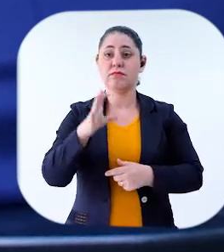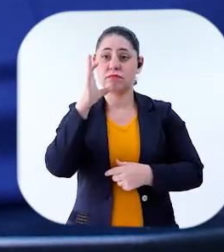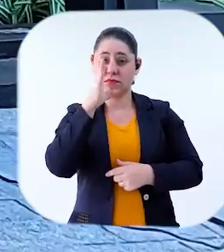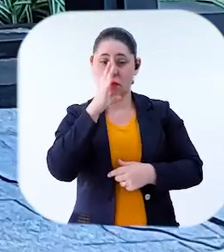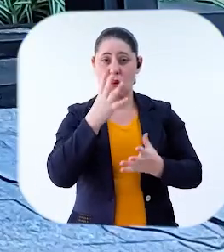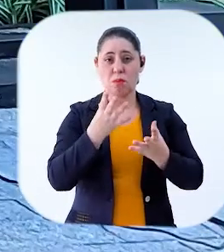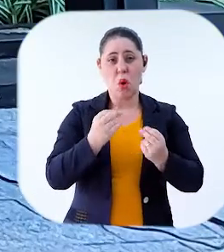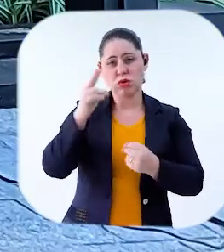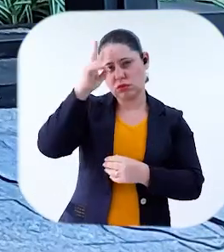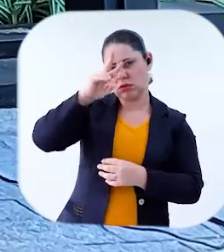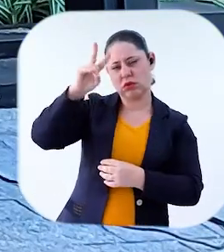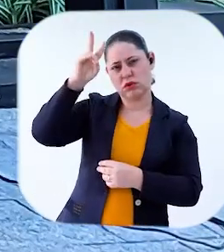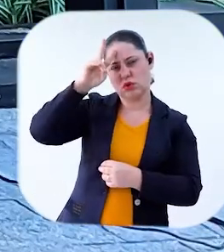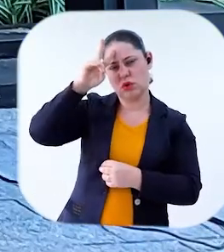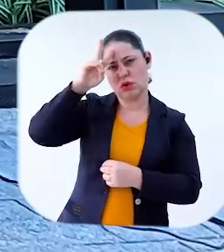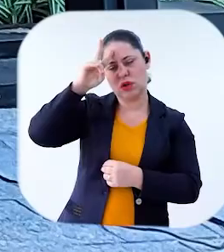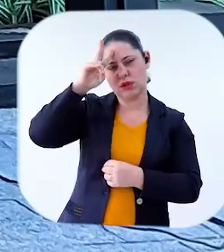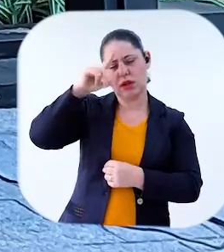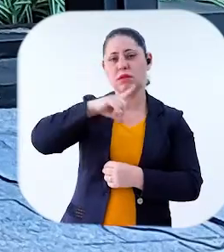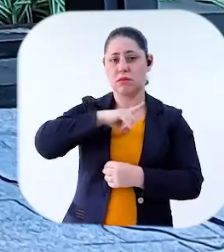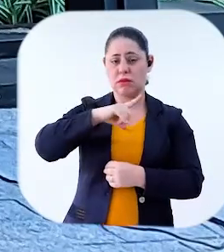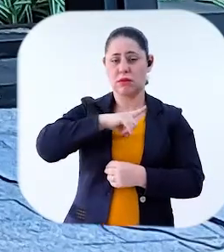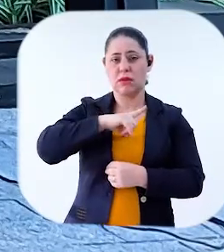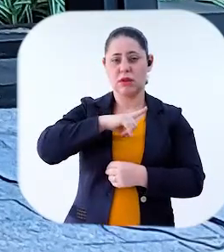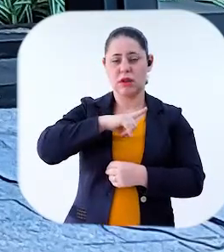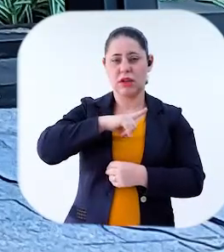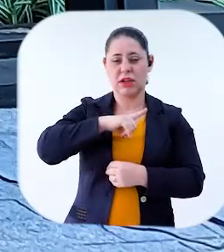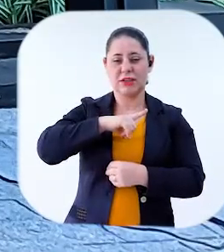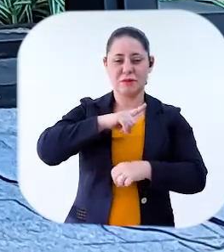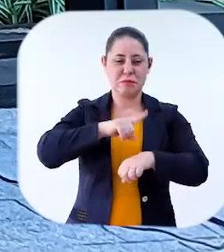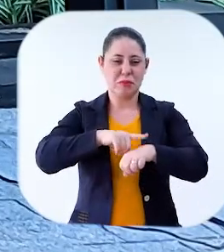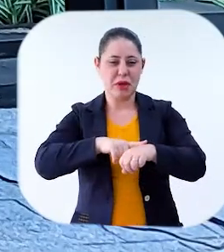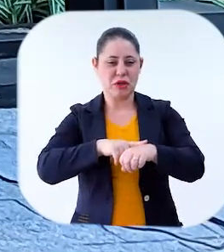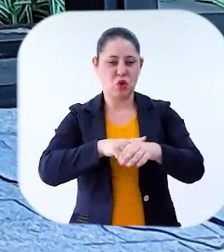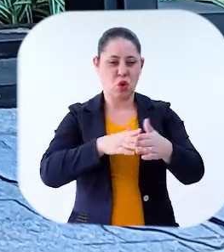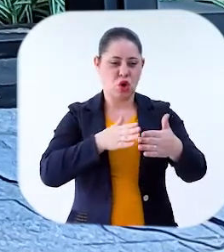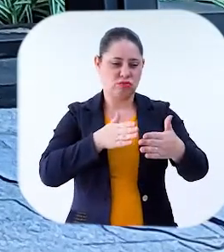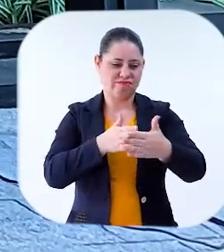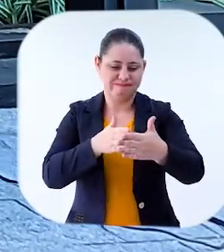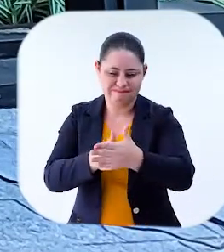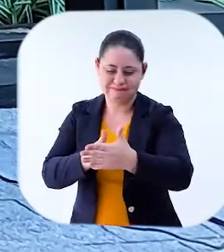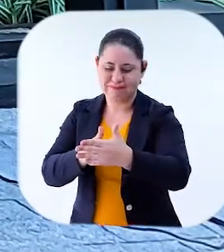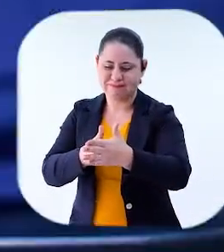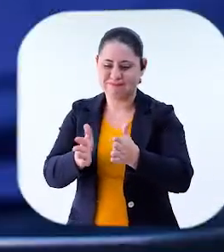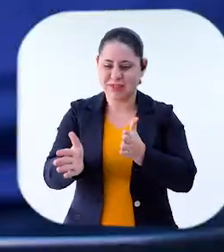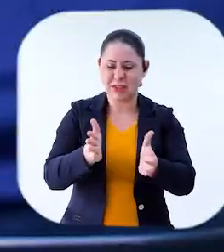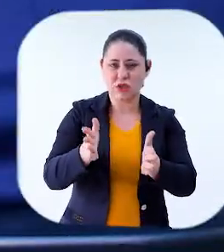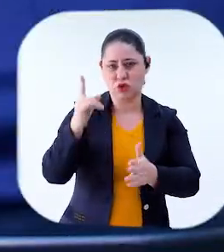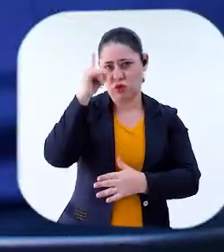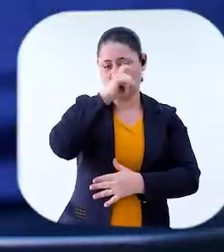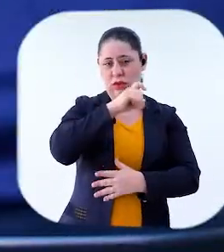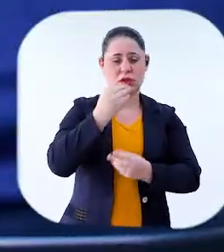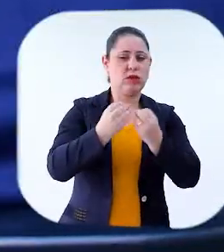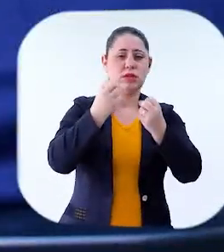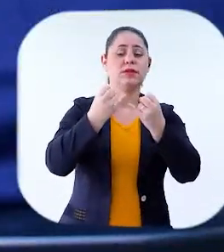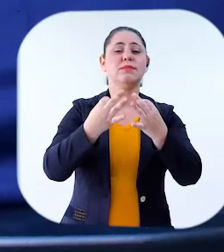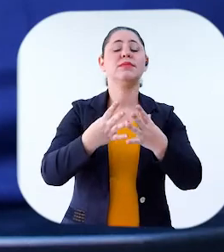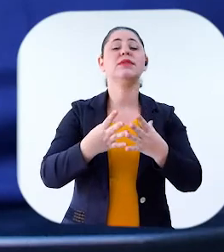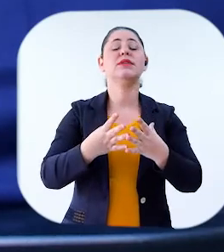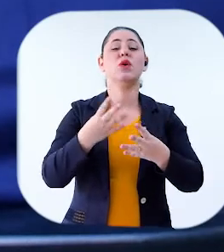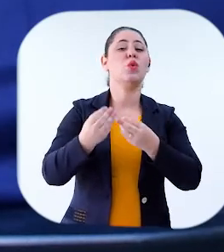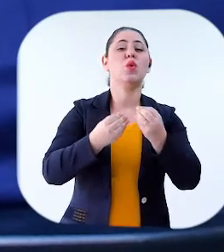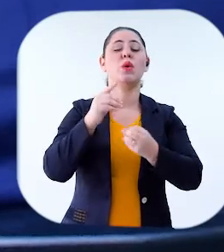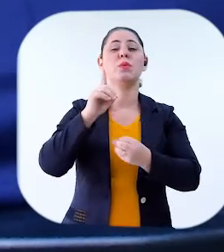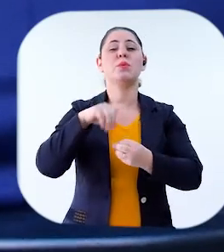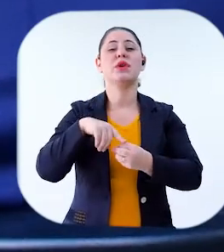sua carreira muitas histórias envolvendo situações inusitadas, de difícil acesso. Fala um pouco para a gente sobre isso e qual que é a